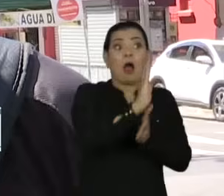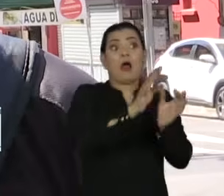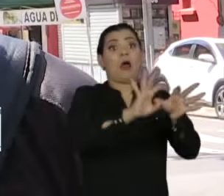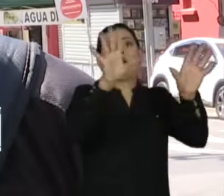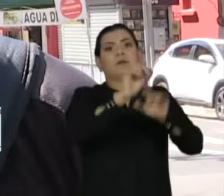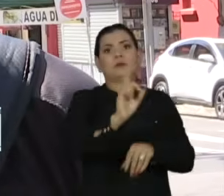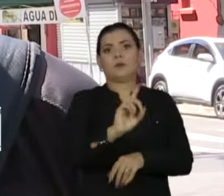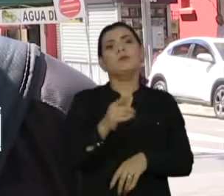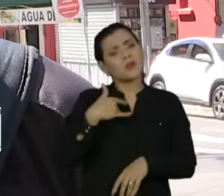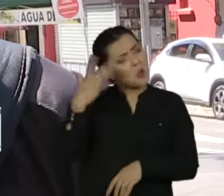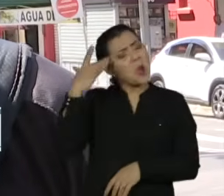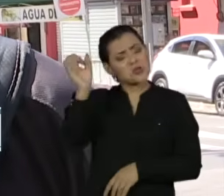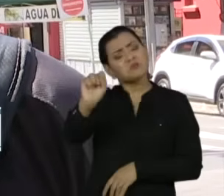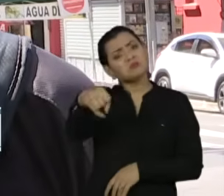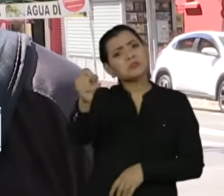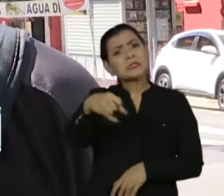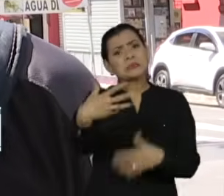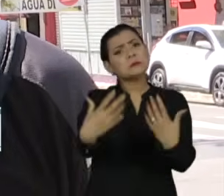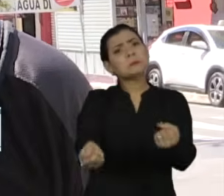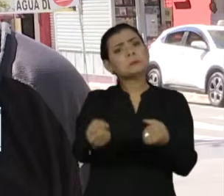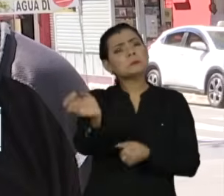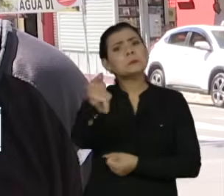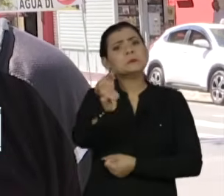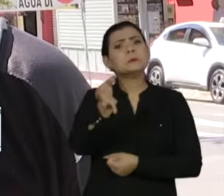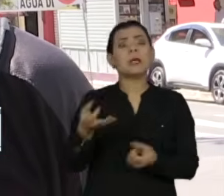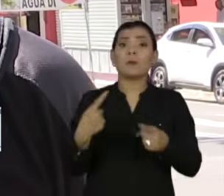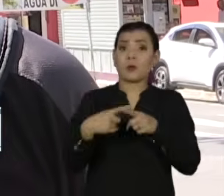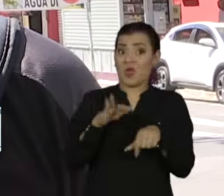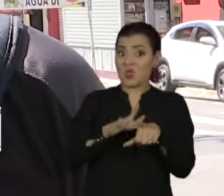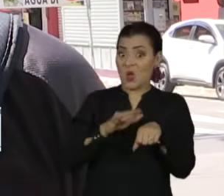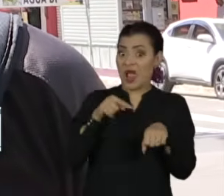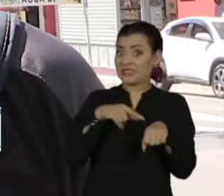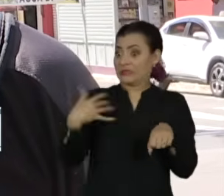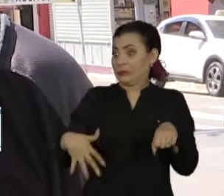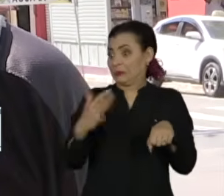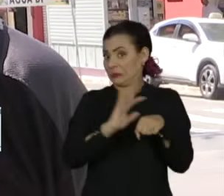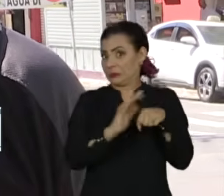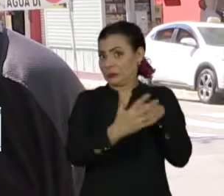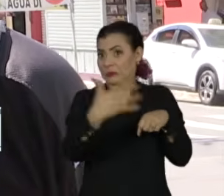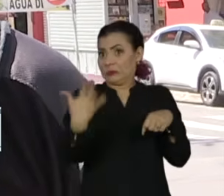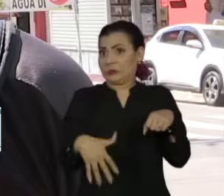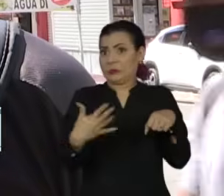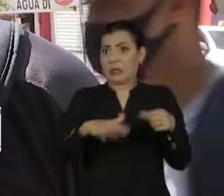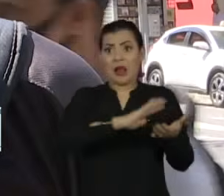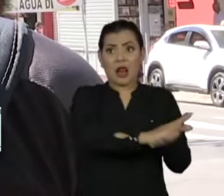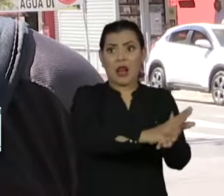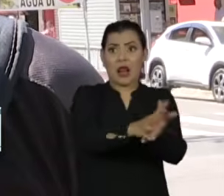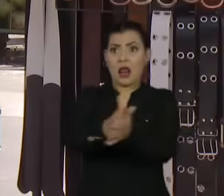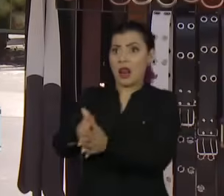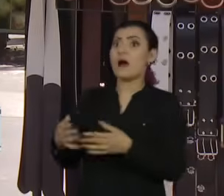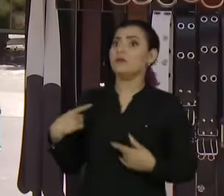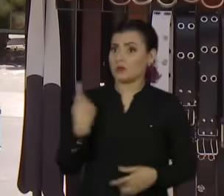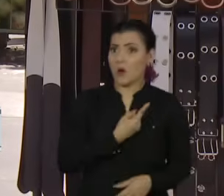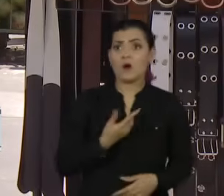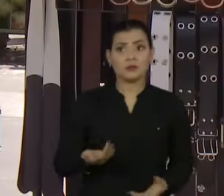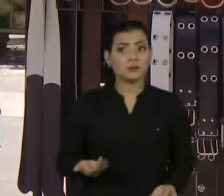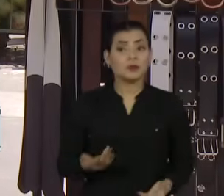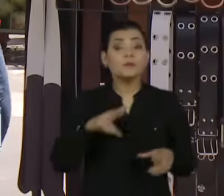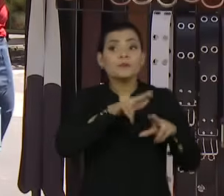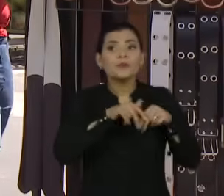acho que eu ia. Eu ia porque essa doença aí, ela tá judiando muito com os brasileiros, hein? A vacina